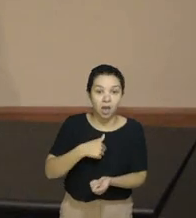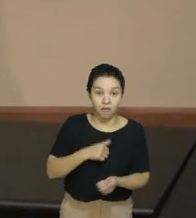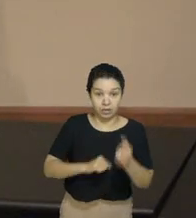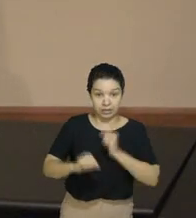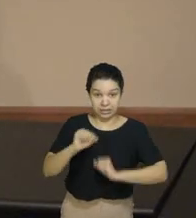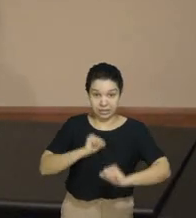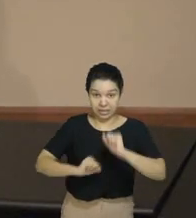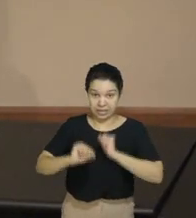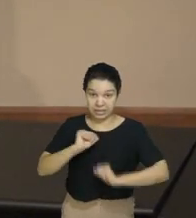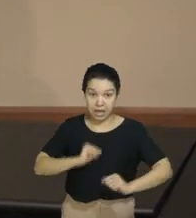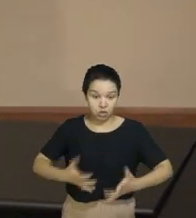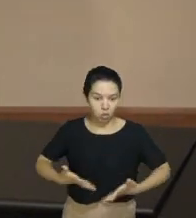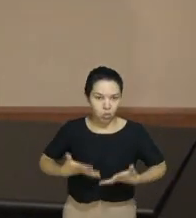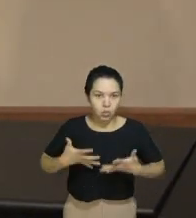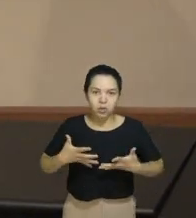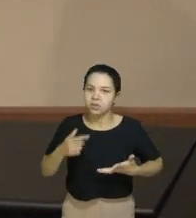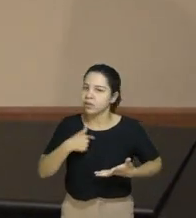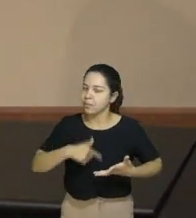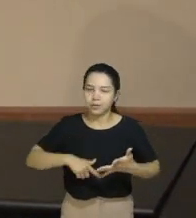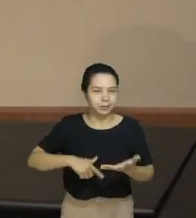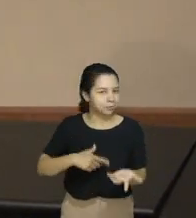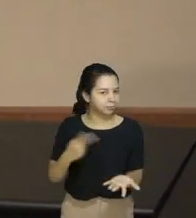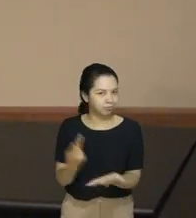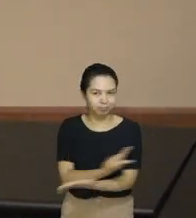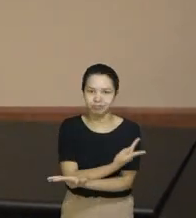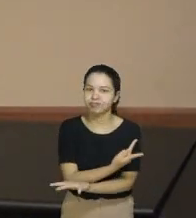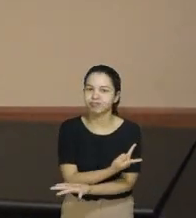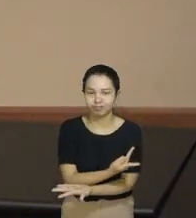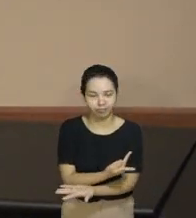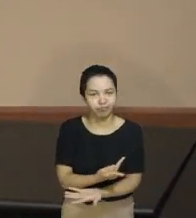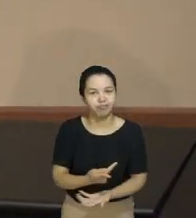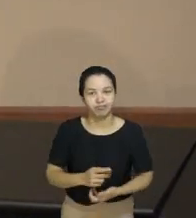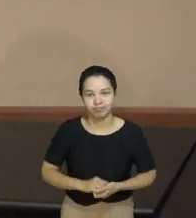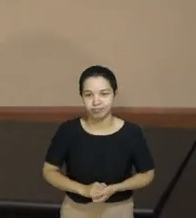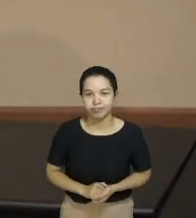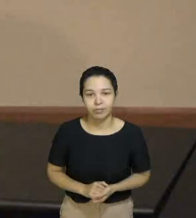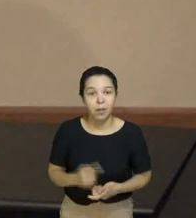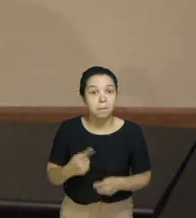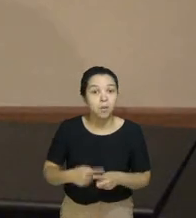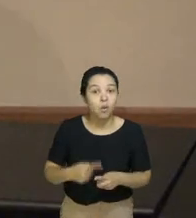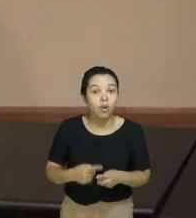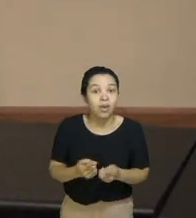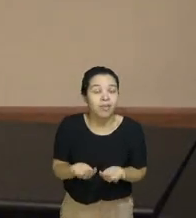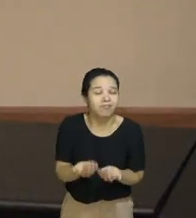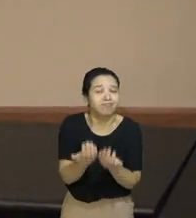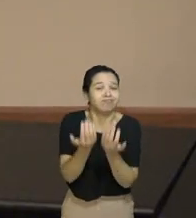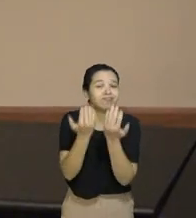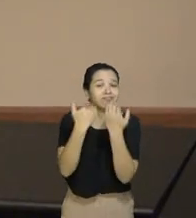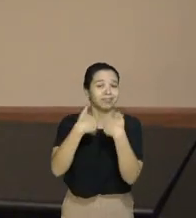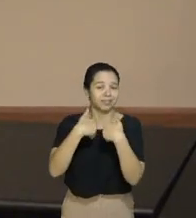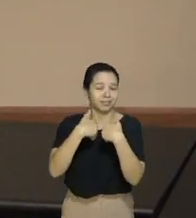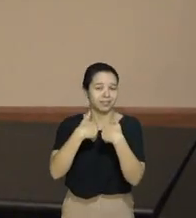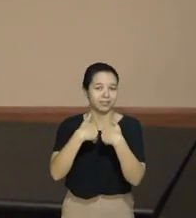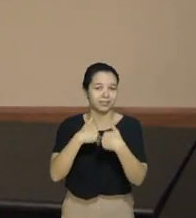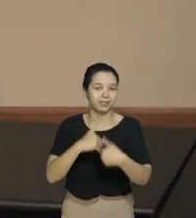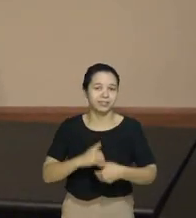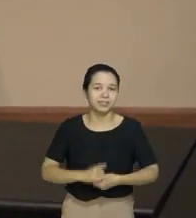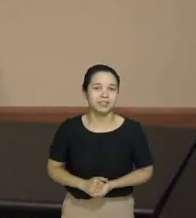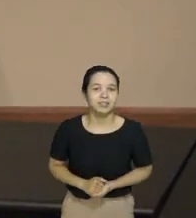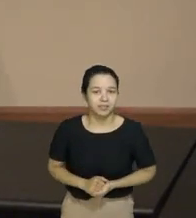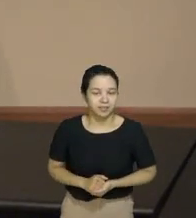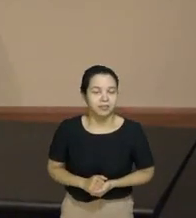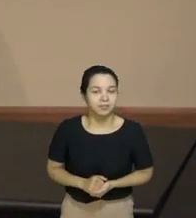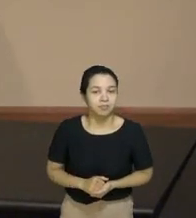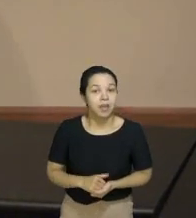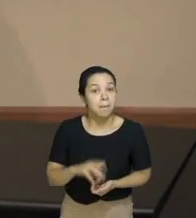descamba tudo. Né? Por quê? Porque está lá dentro, na raiz. tá? Mas